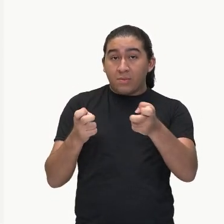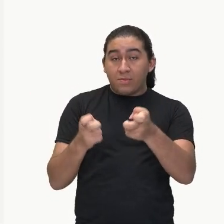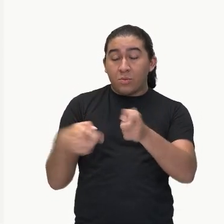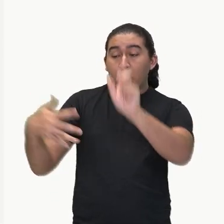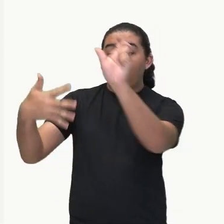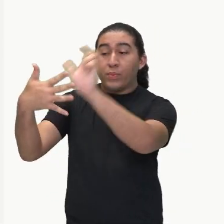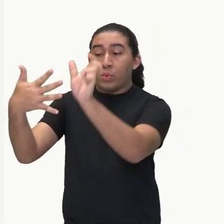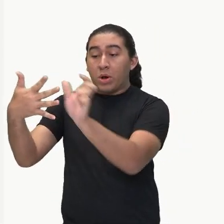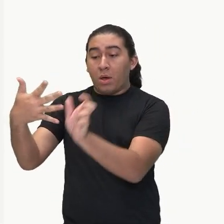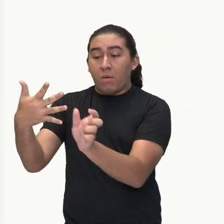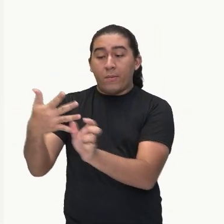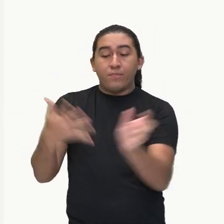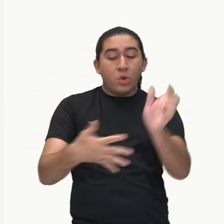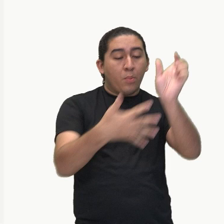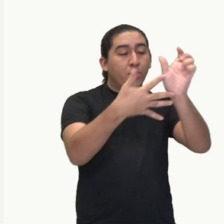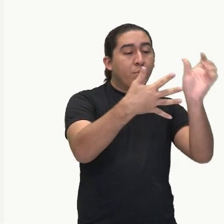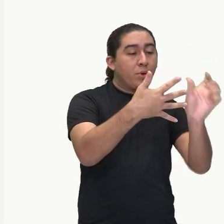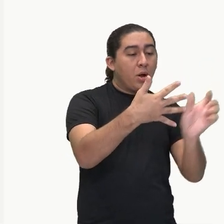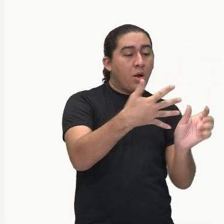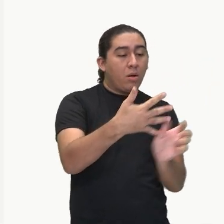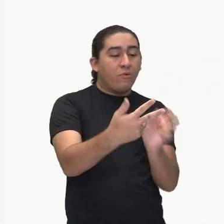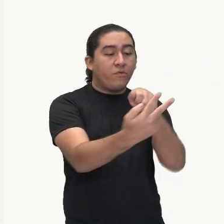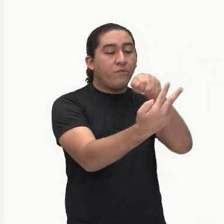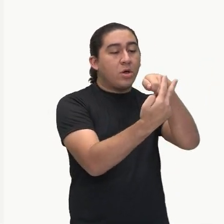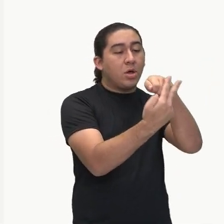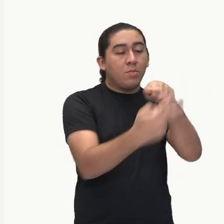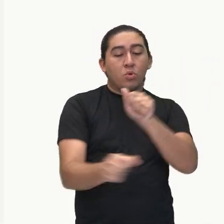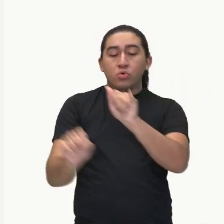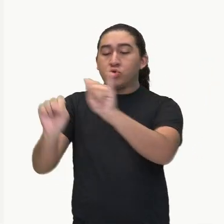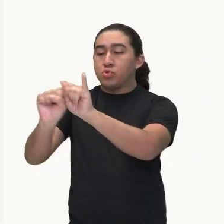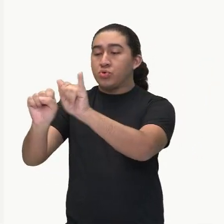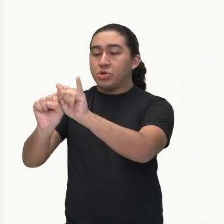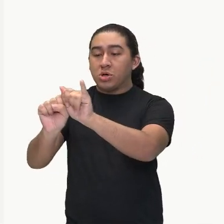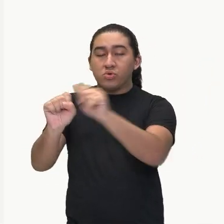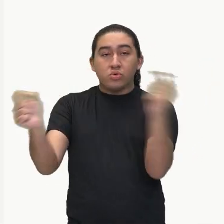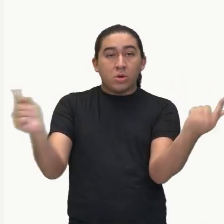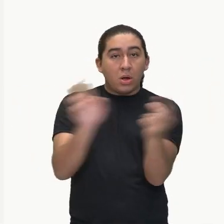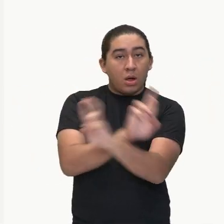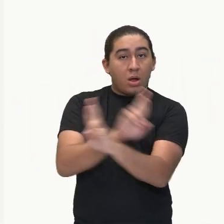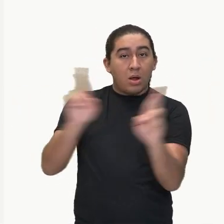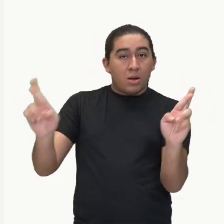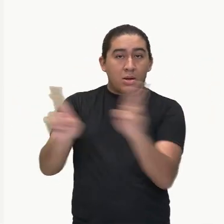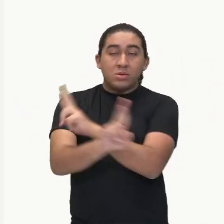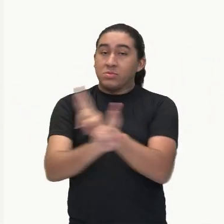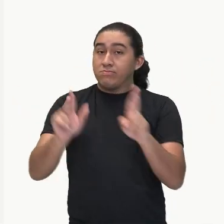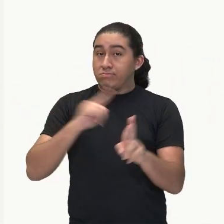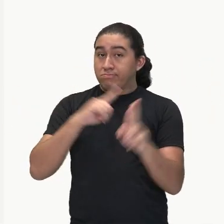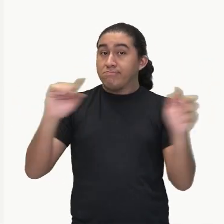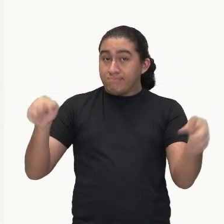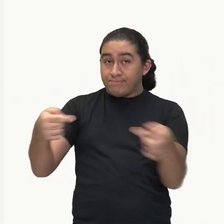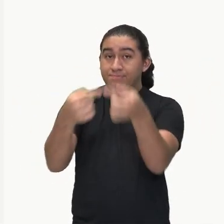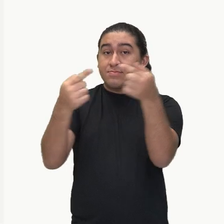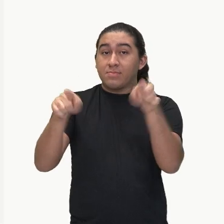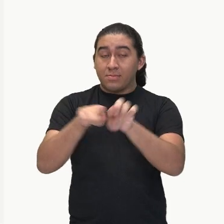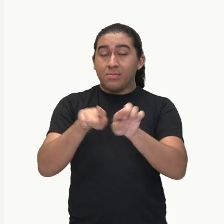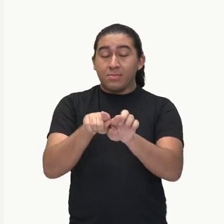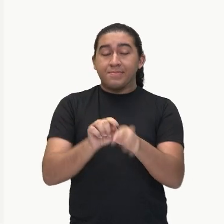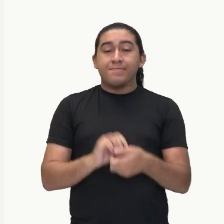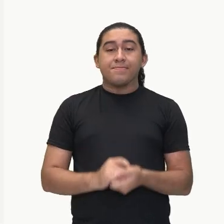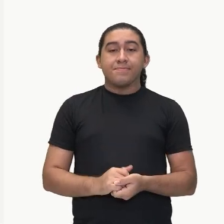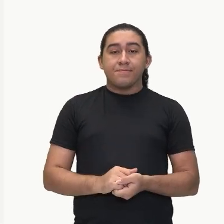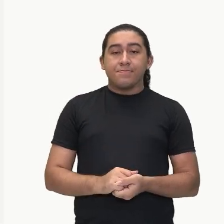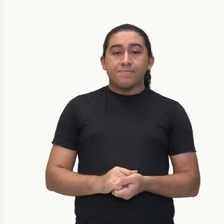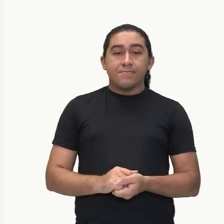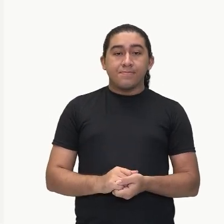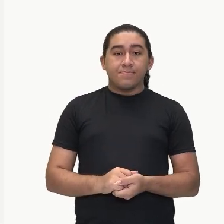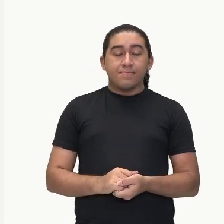há concordância aí entre o sujeito, entre o substantivo e aí o